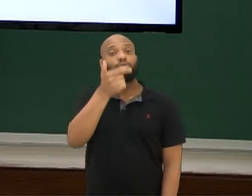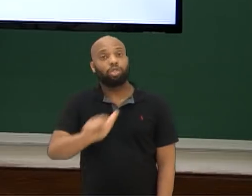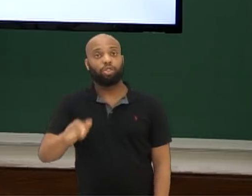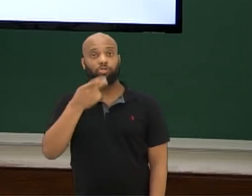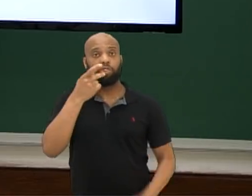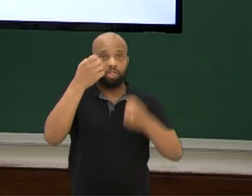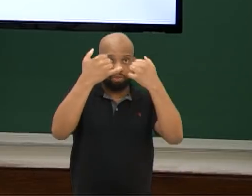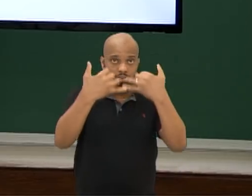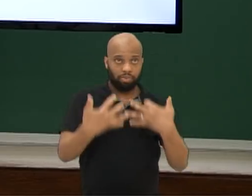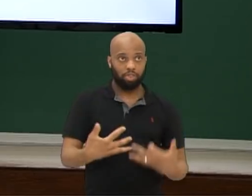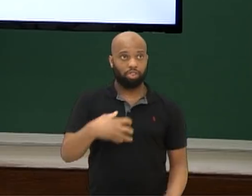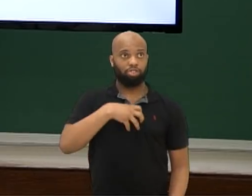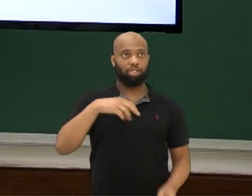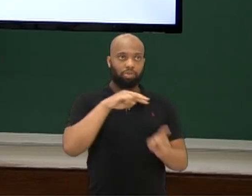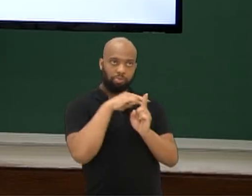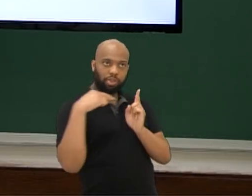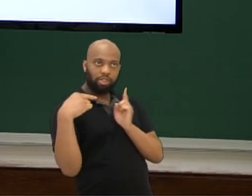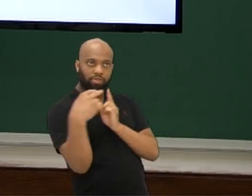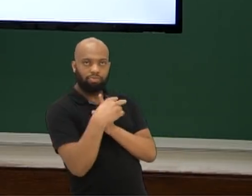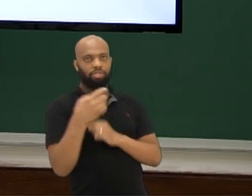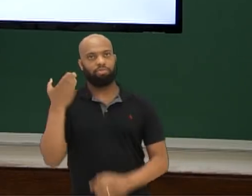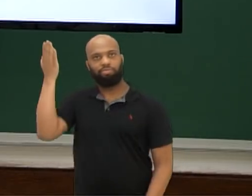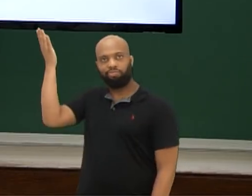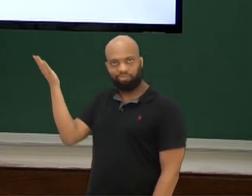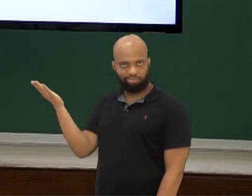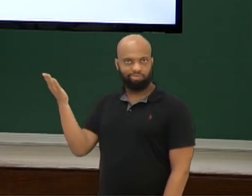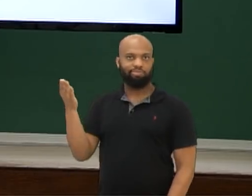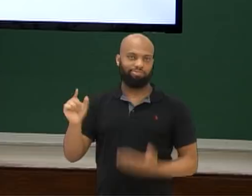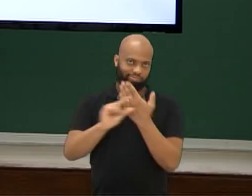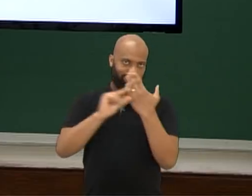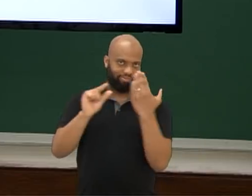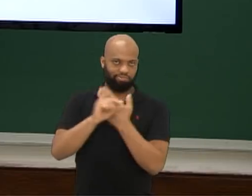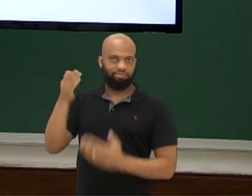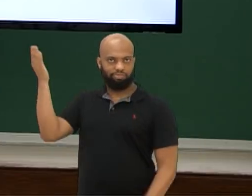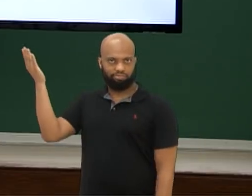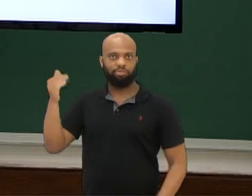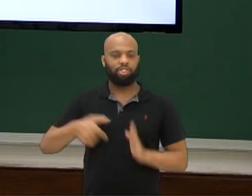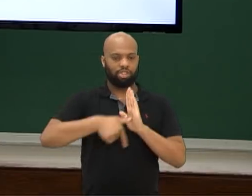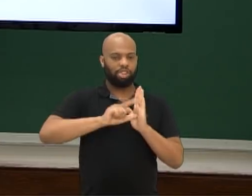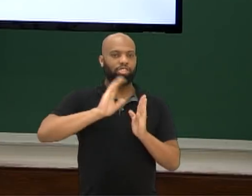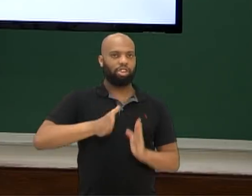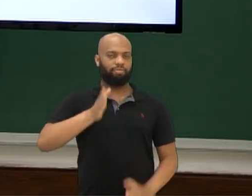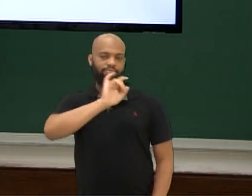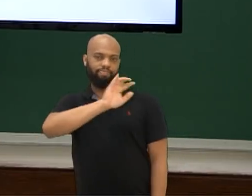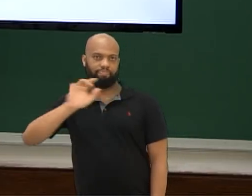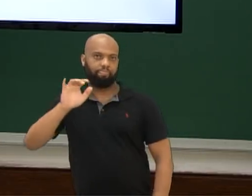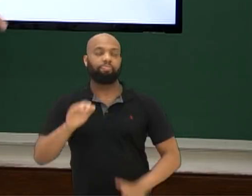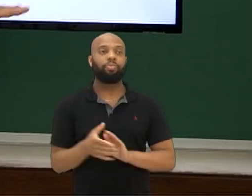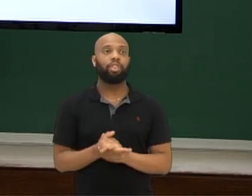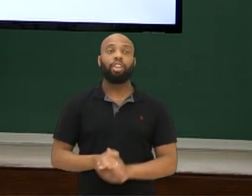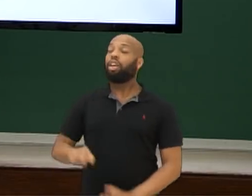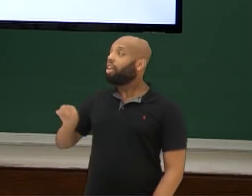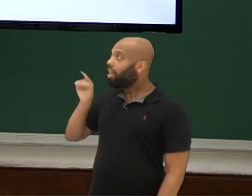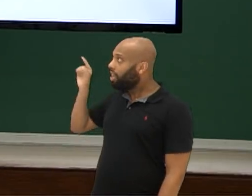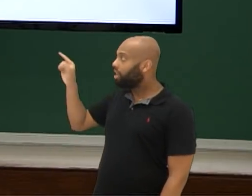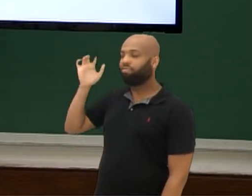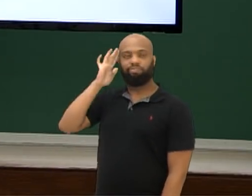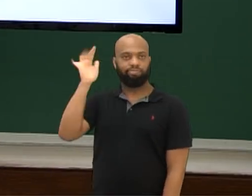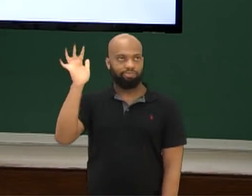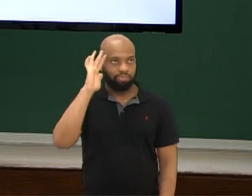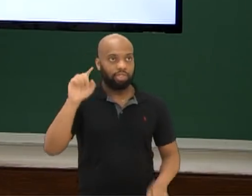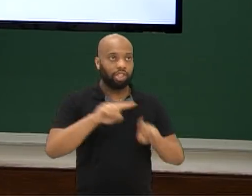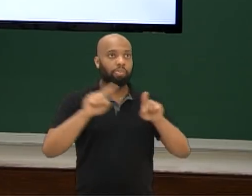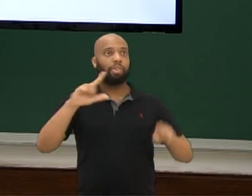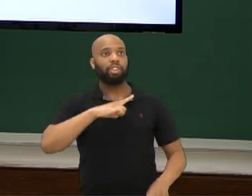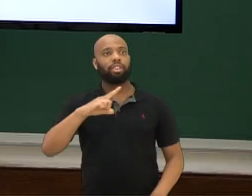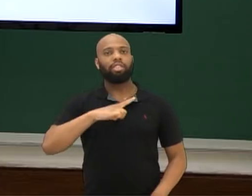na visão de Bronsted e Lowry, certo? Tranquilo? Maravilha, então. Essa é uma teoria,